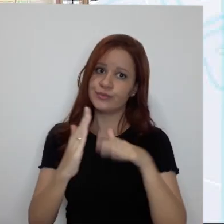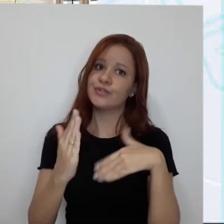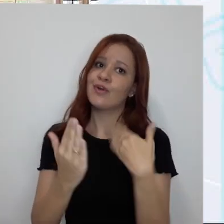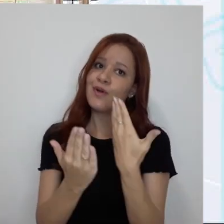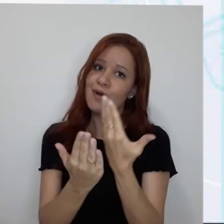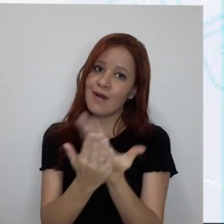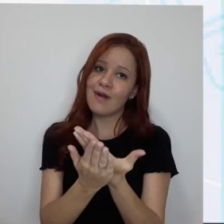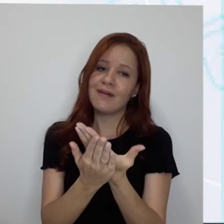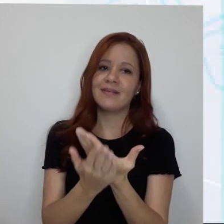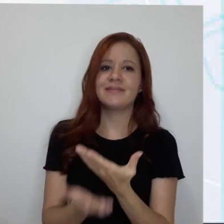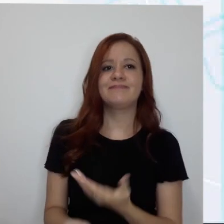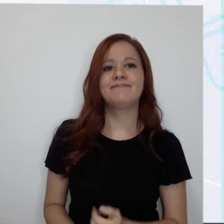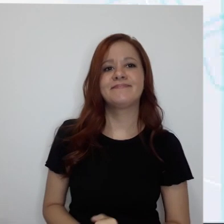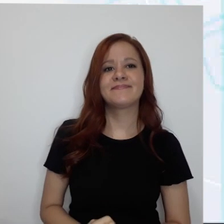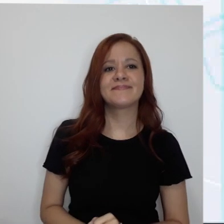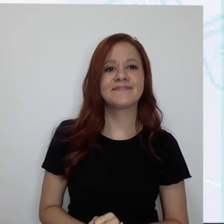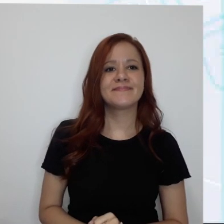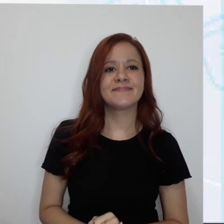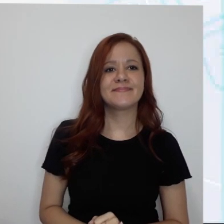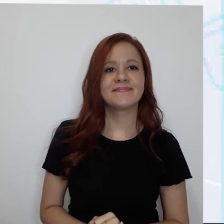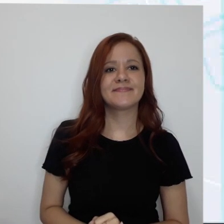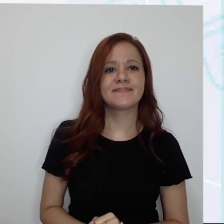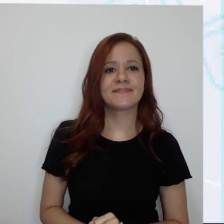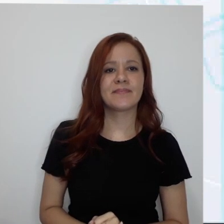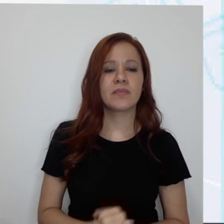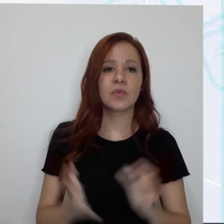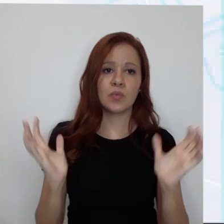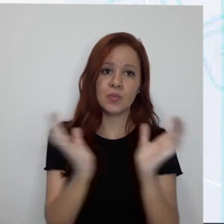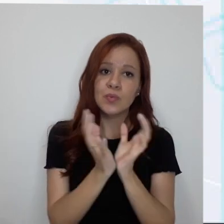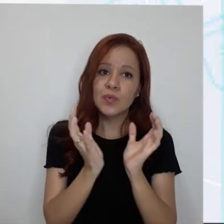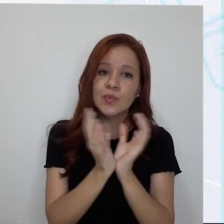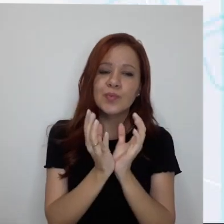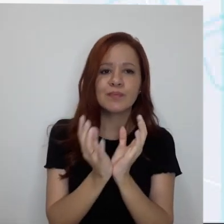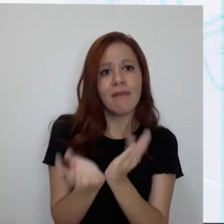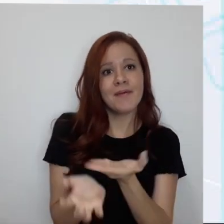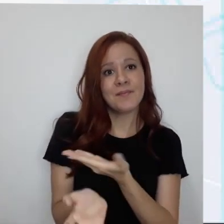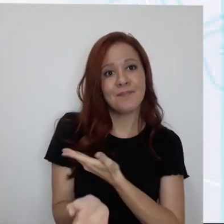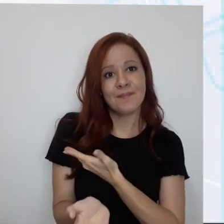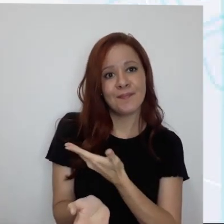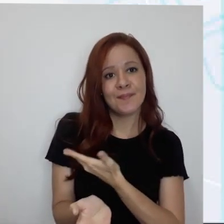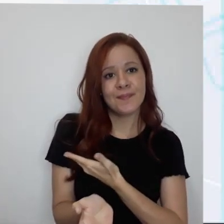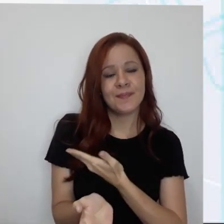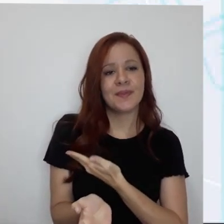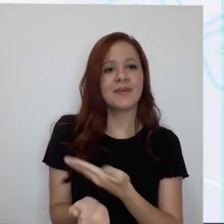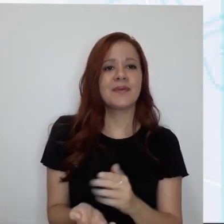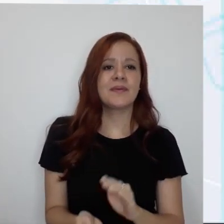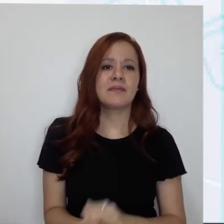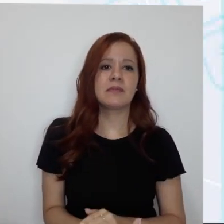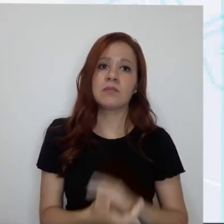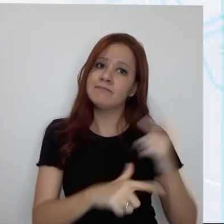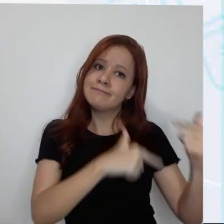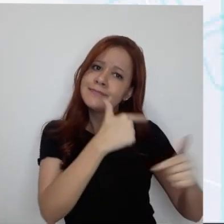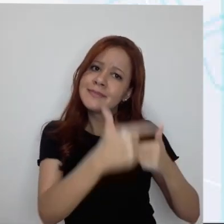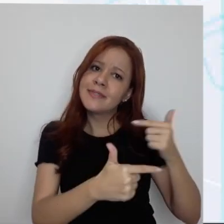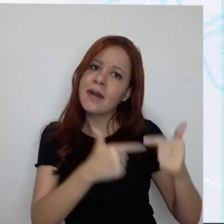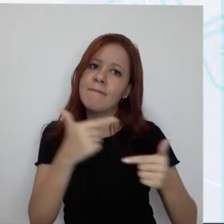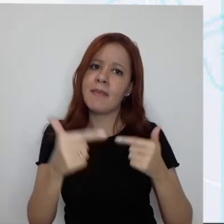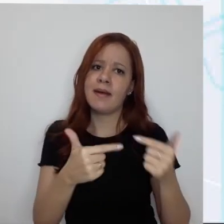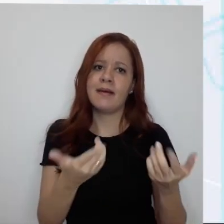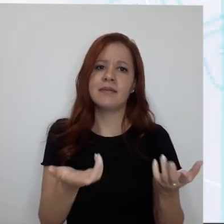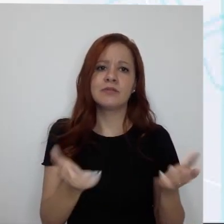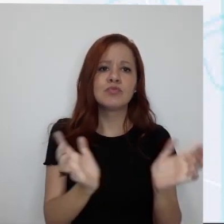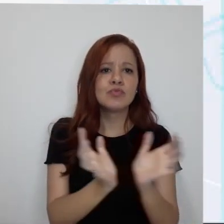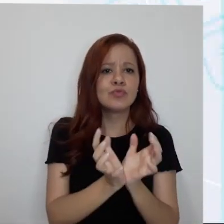escola, nós temos grupos de amigos, o nosso ambiente de trabalho.